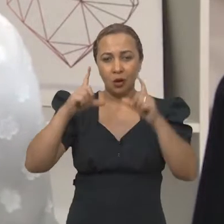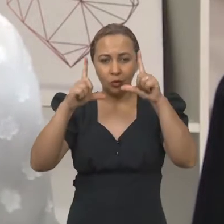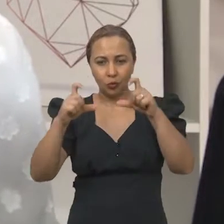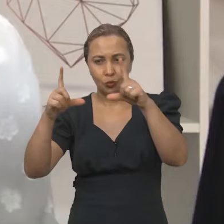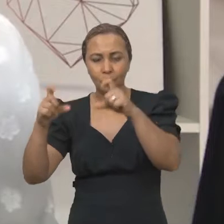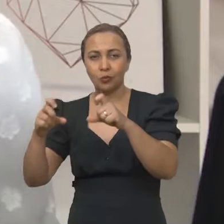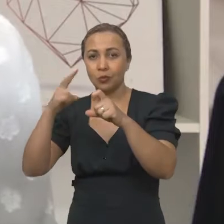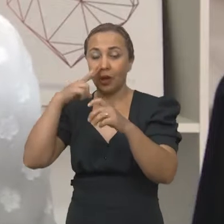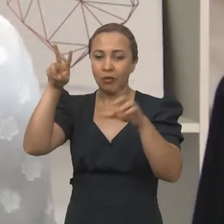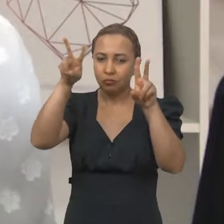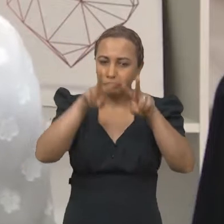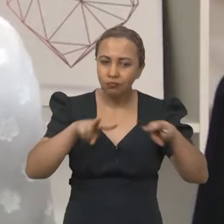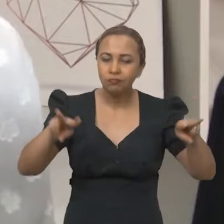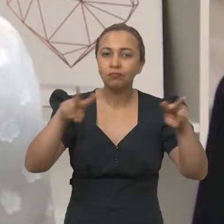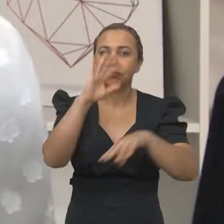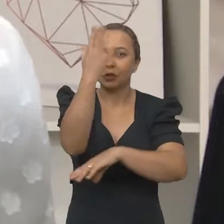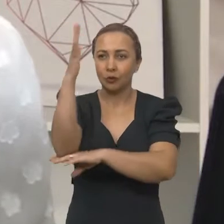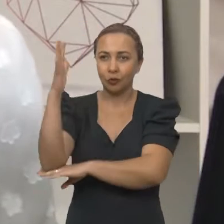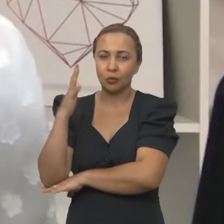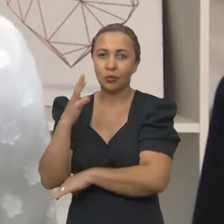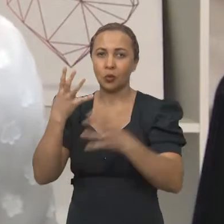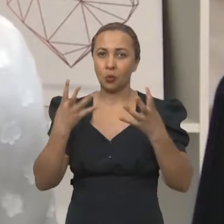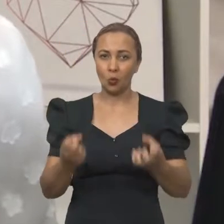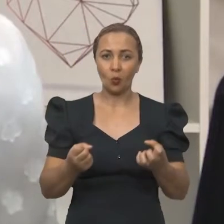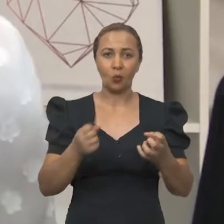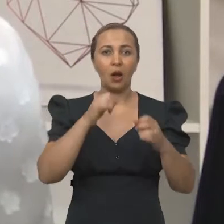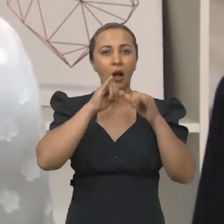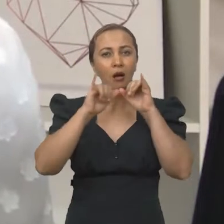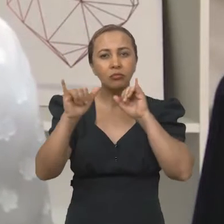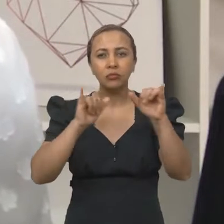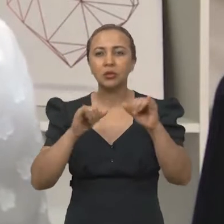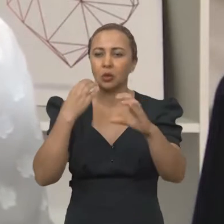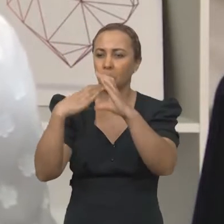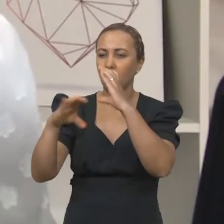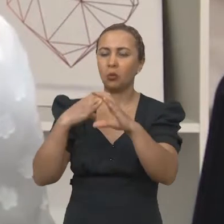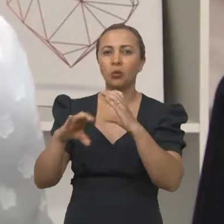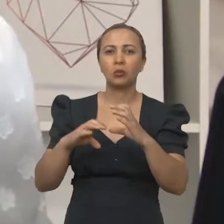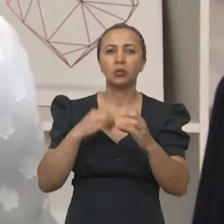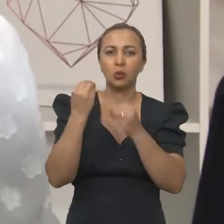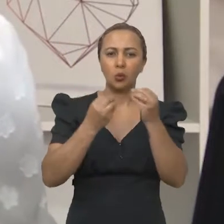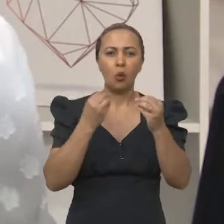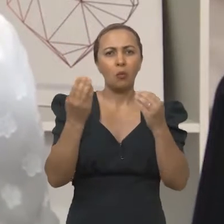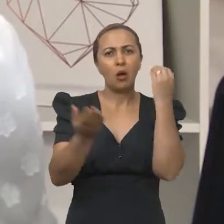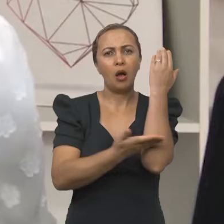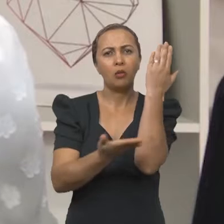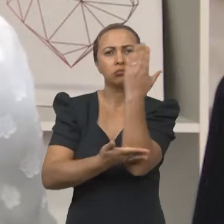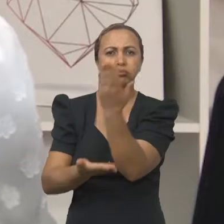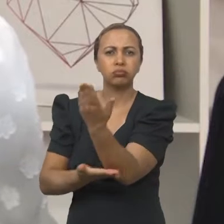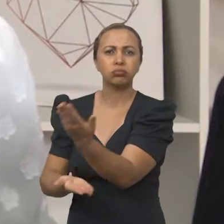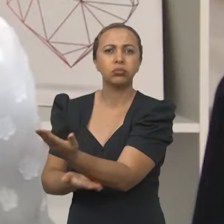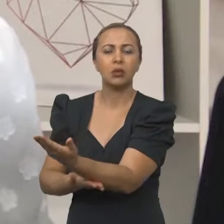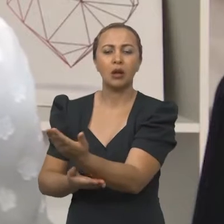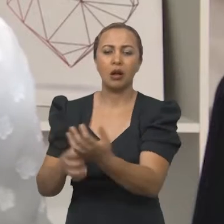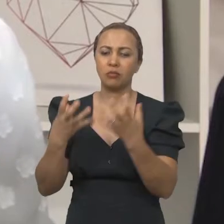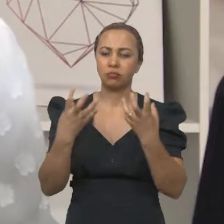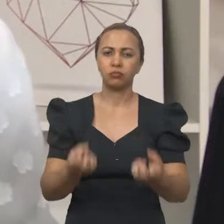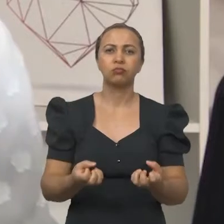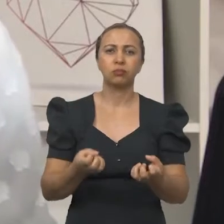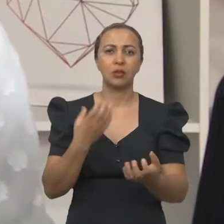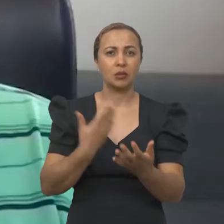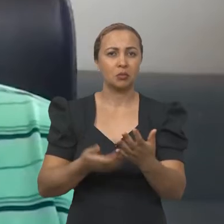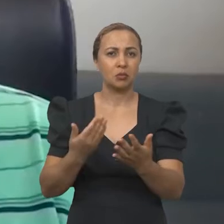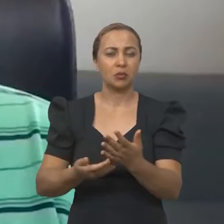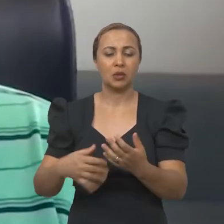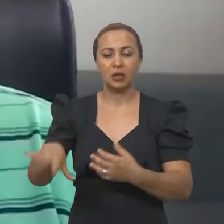por satélites na observação das florestas secas, relatando e comunicando o ritmo de desmatamento registrado na